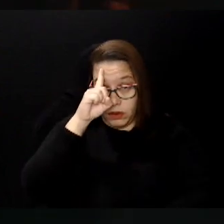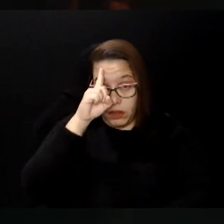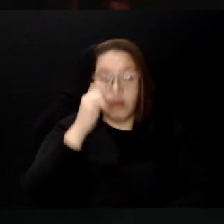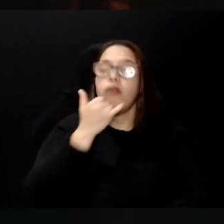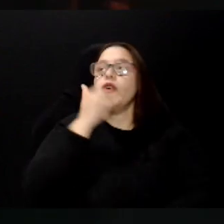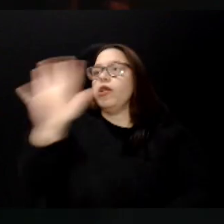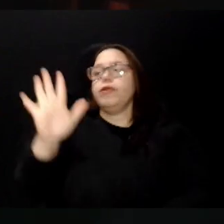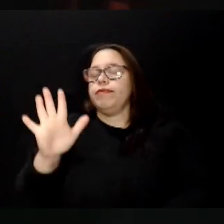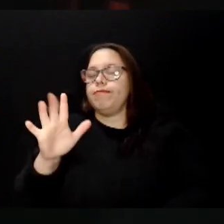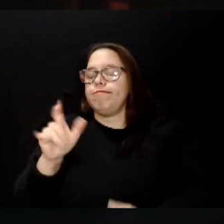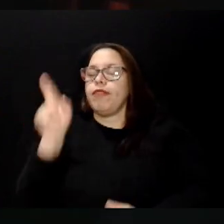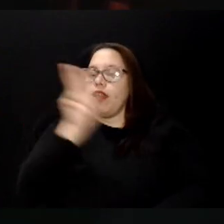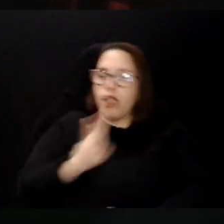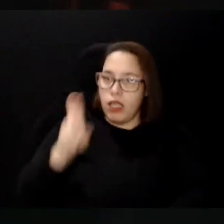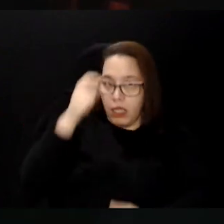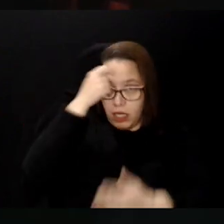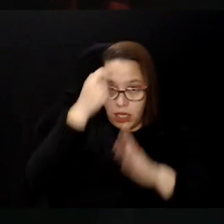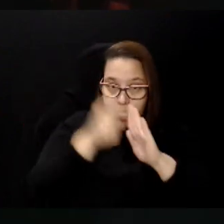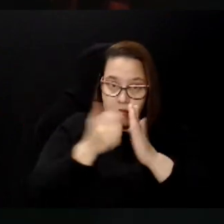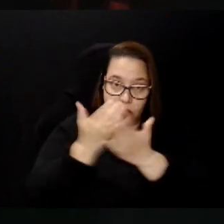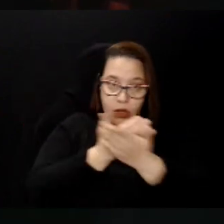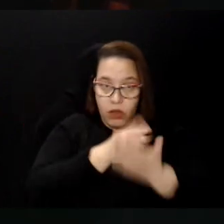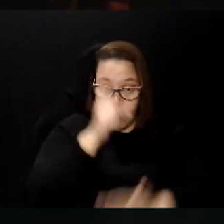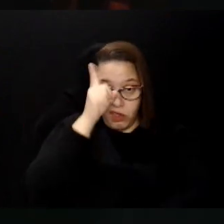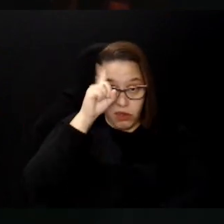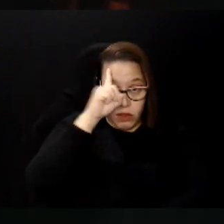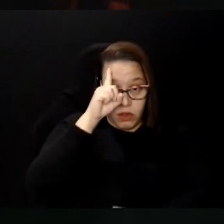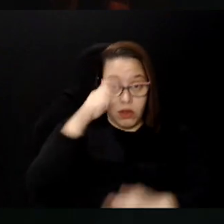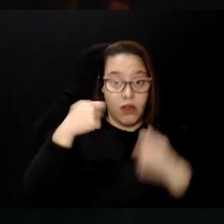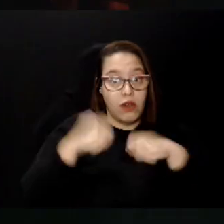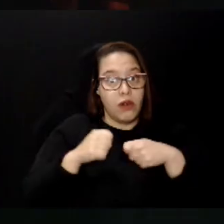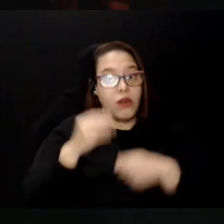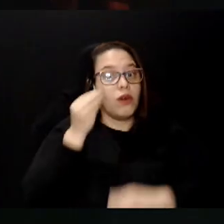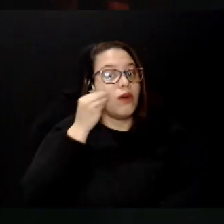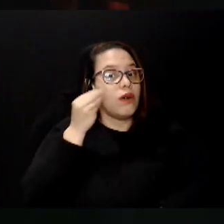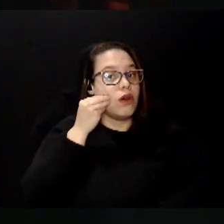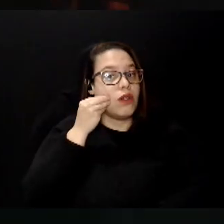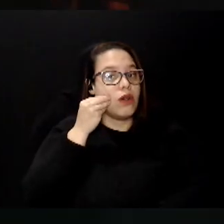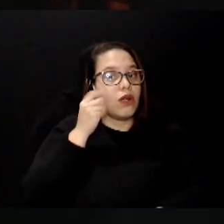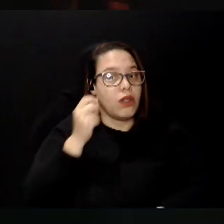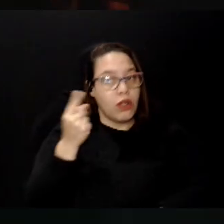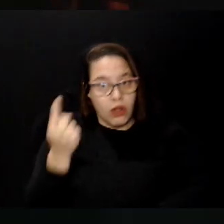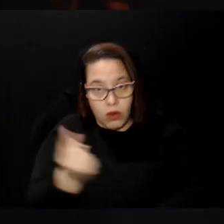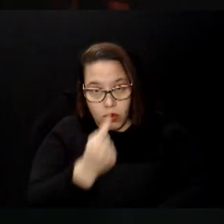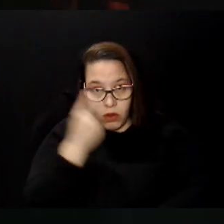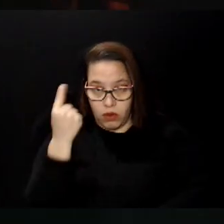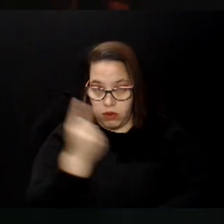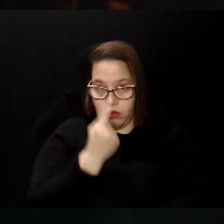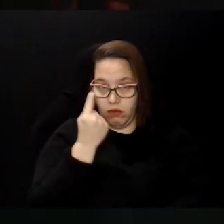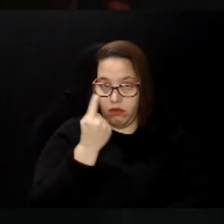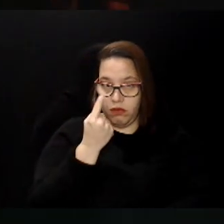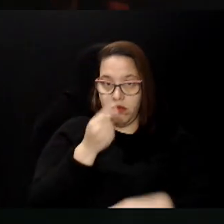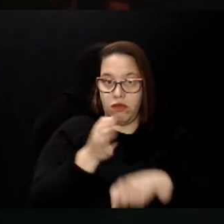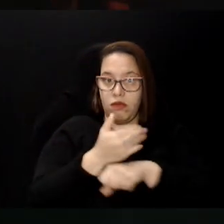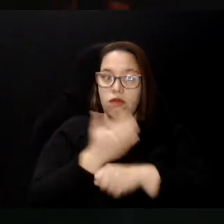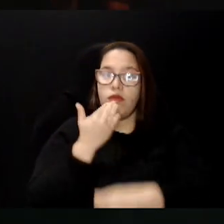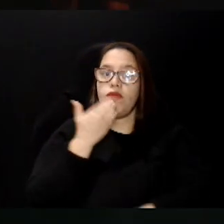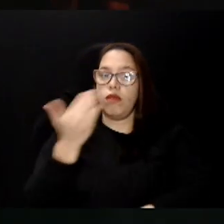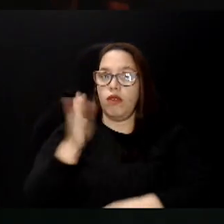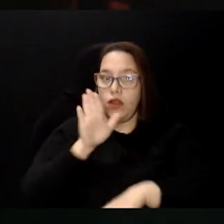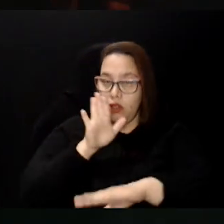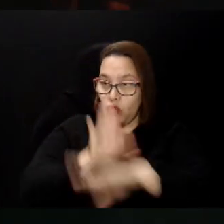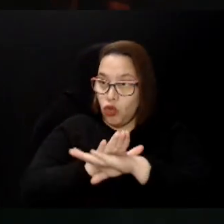IA para estudar todos os dias deveria tentar primeiro fazer sozinho antes de pedir